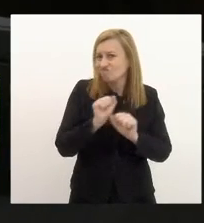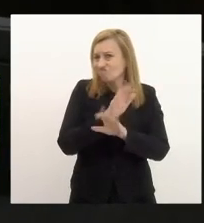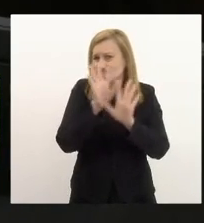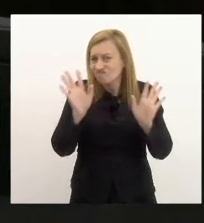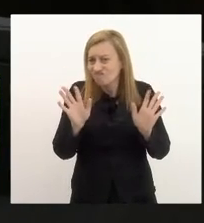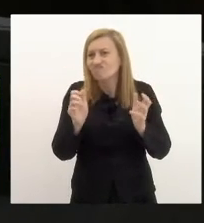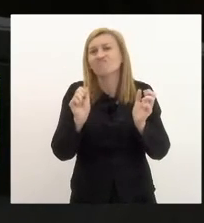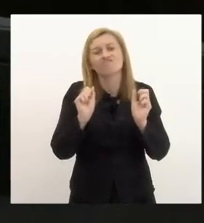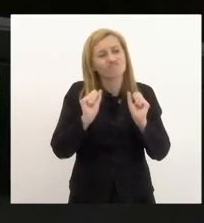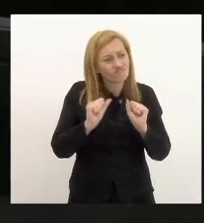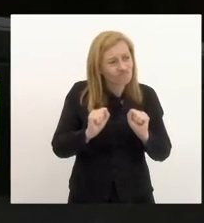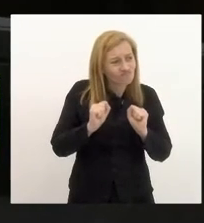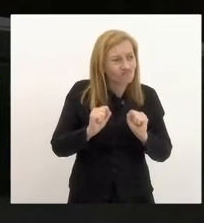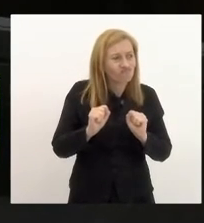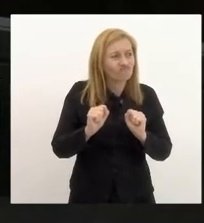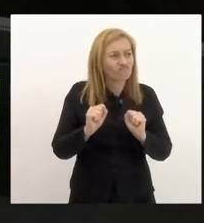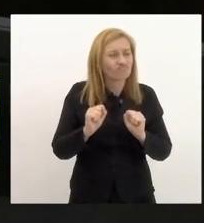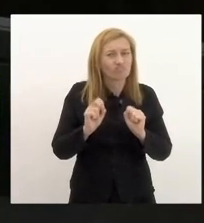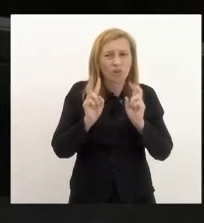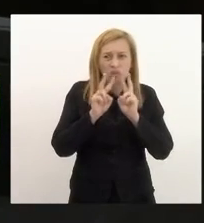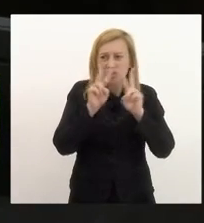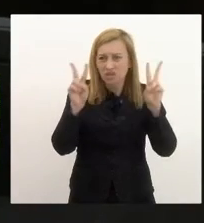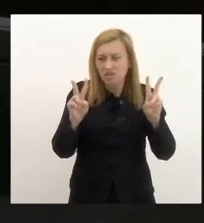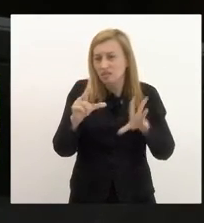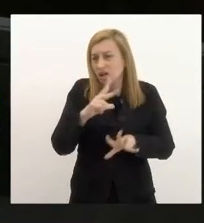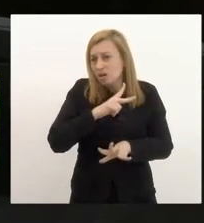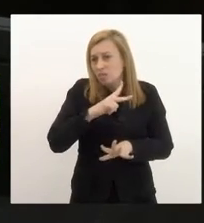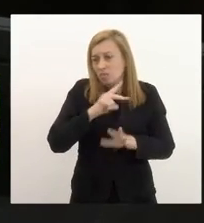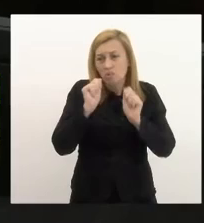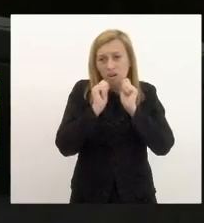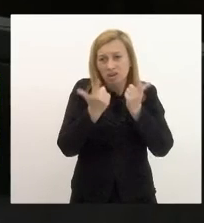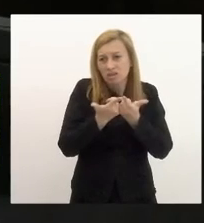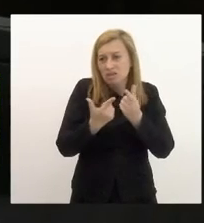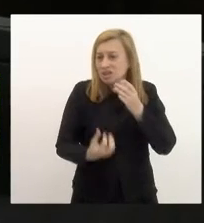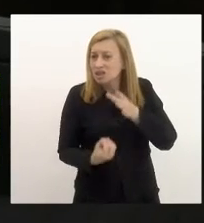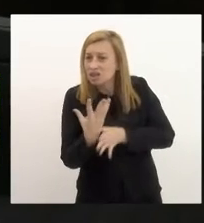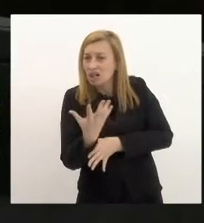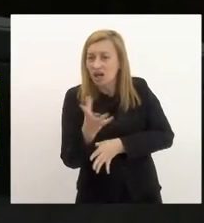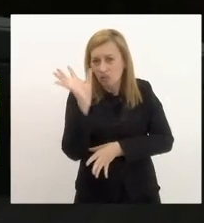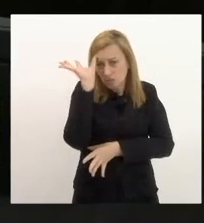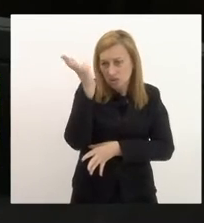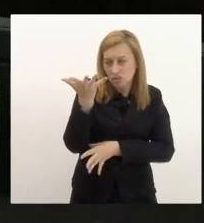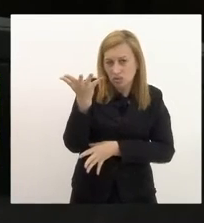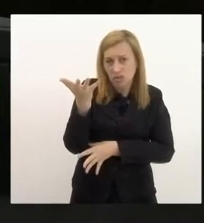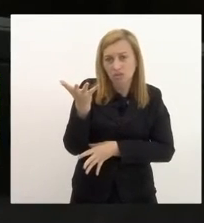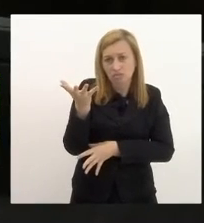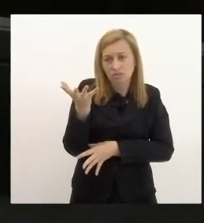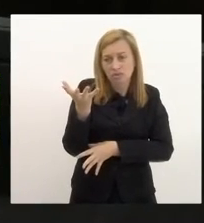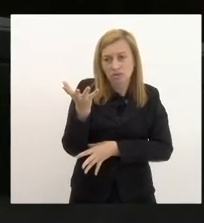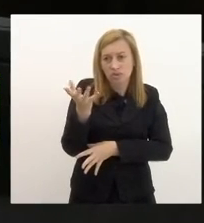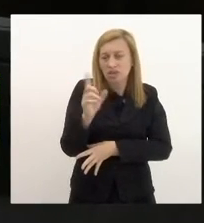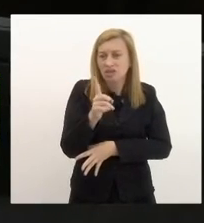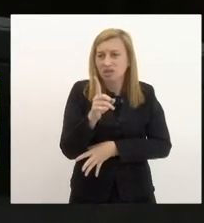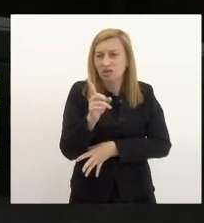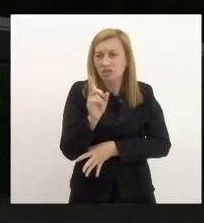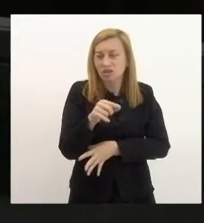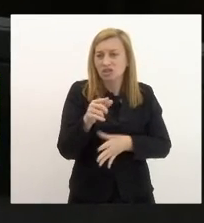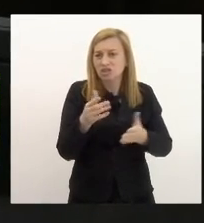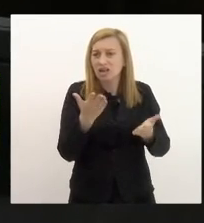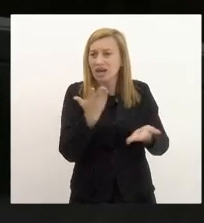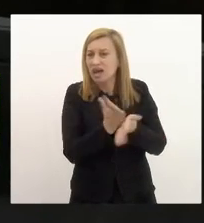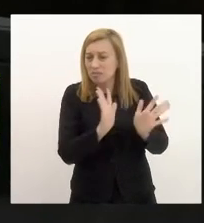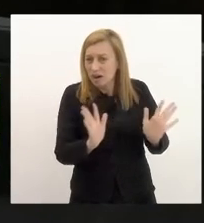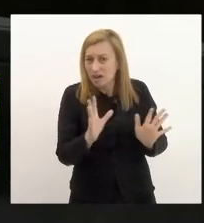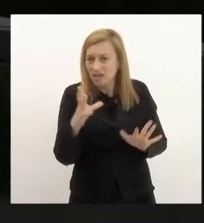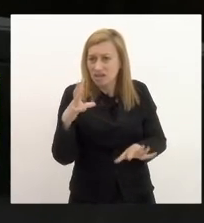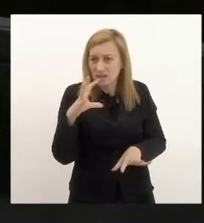clara e que pode dar uma margem da própria Assembleia construindo uma solução alternativa que não seja aquela de acabar